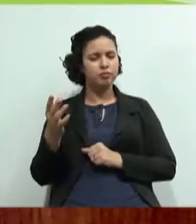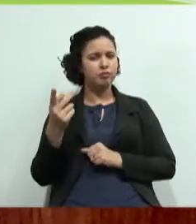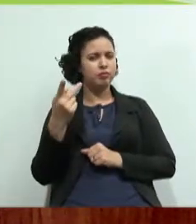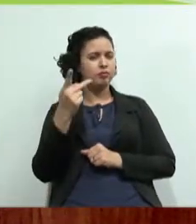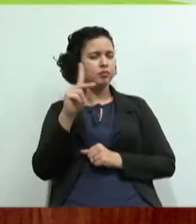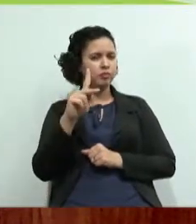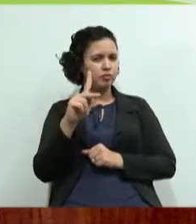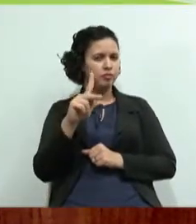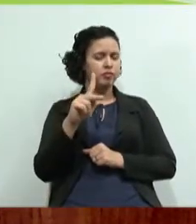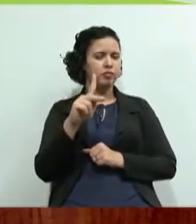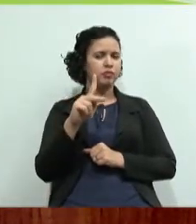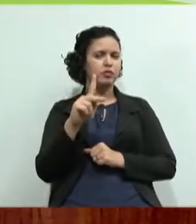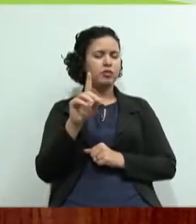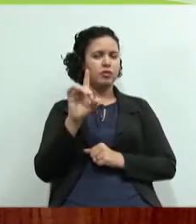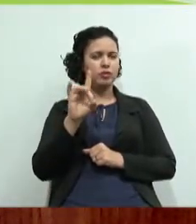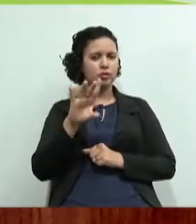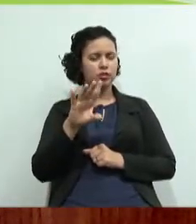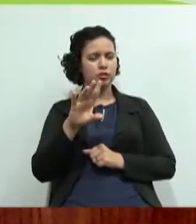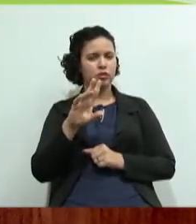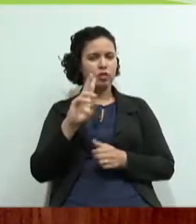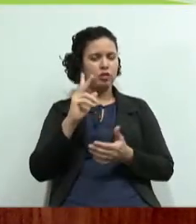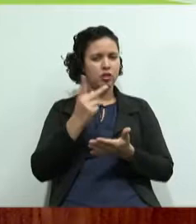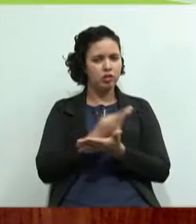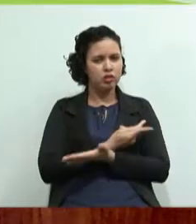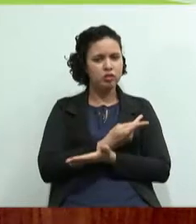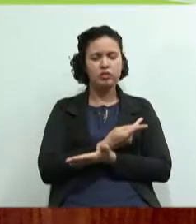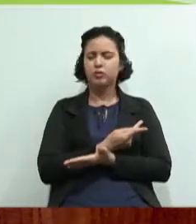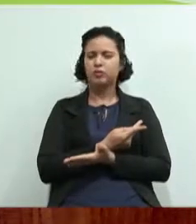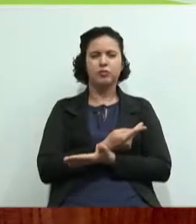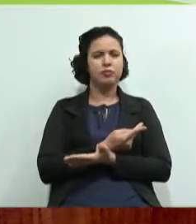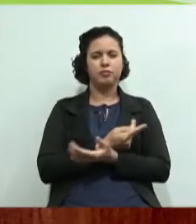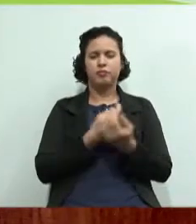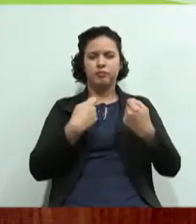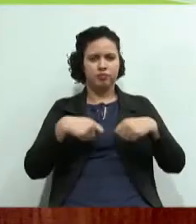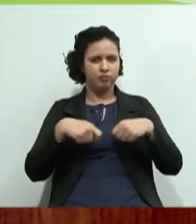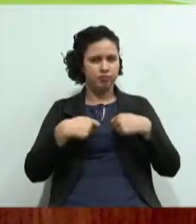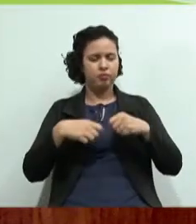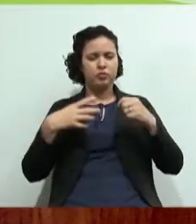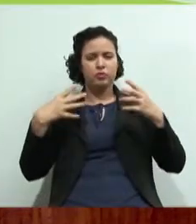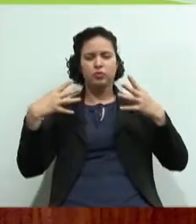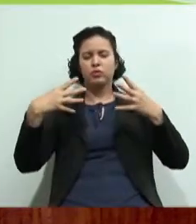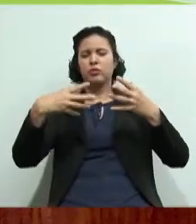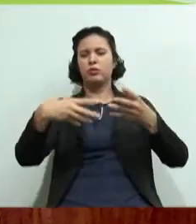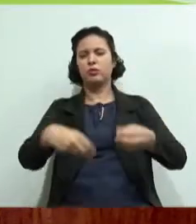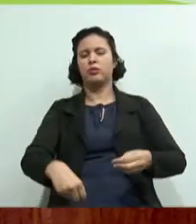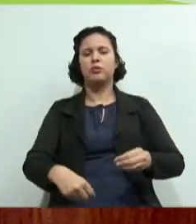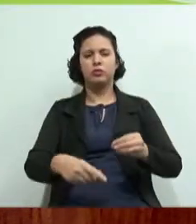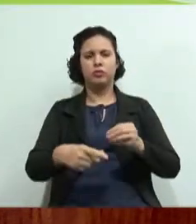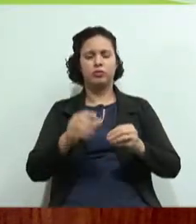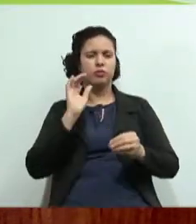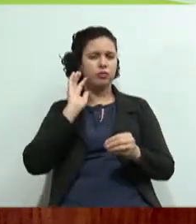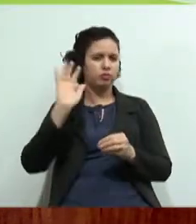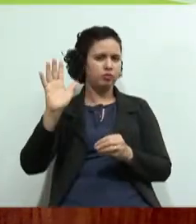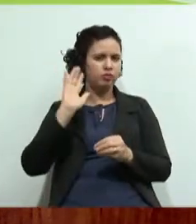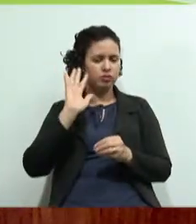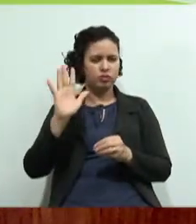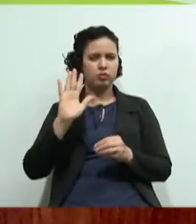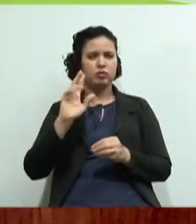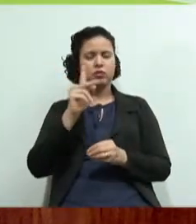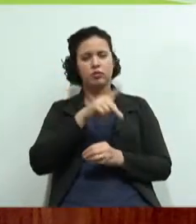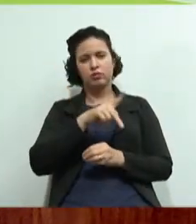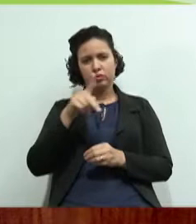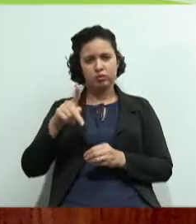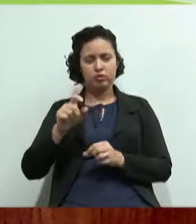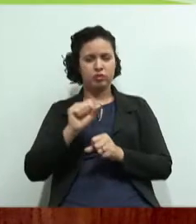projetos não acontece por um mero acaso. Eles precisam de todo esse subsídio, de toda essa filosofia que o professor, com